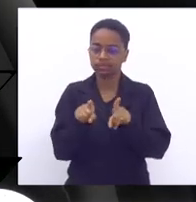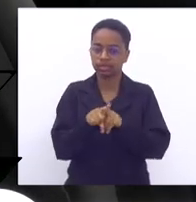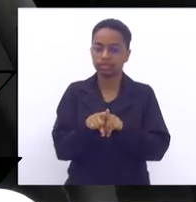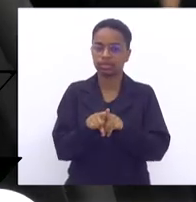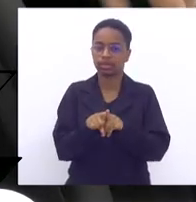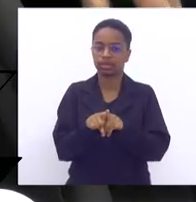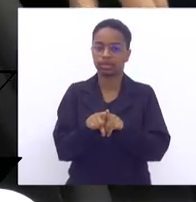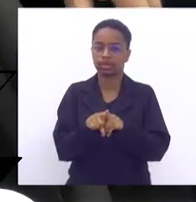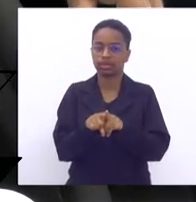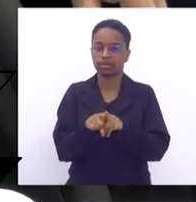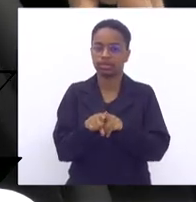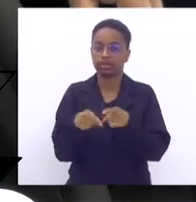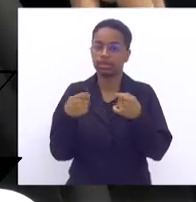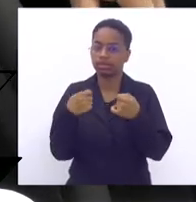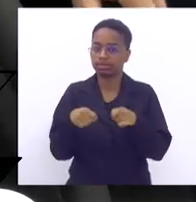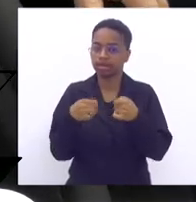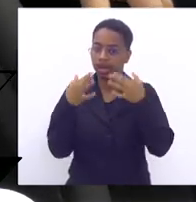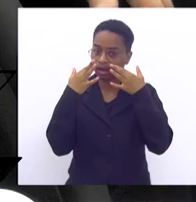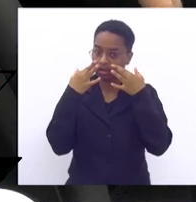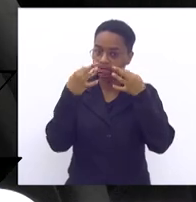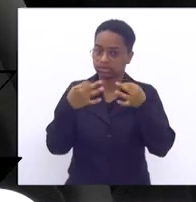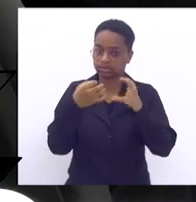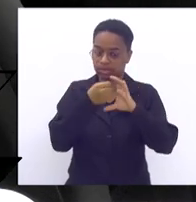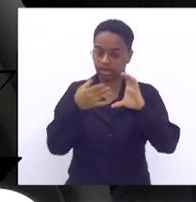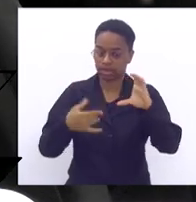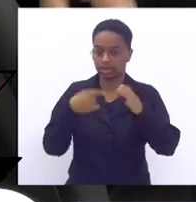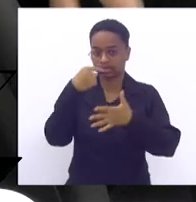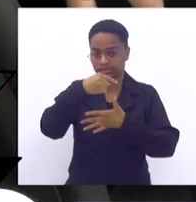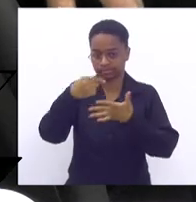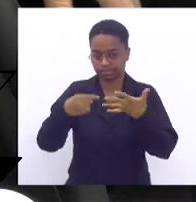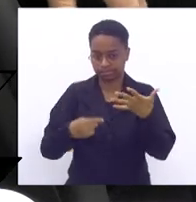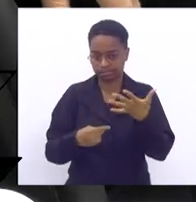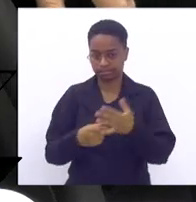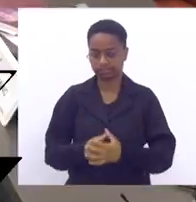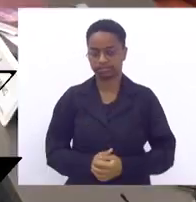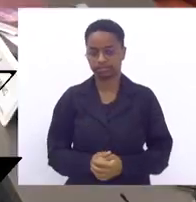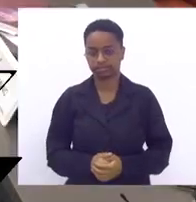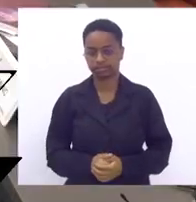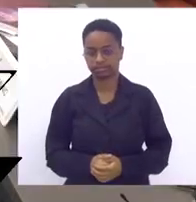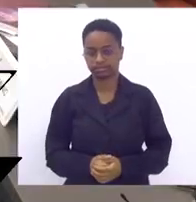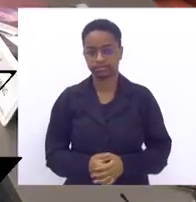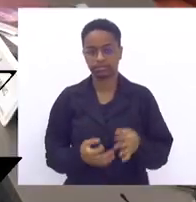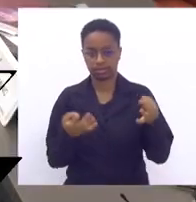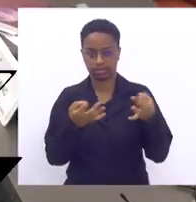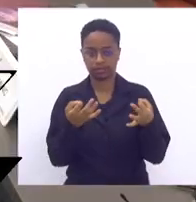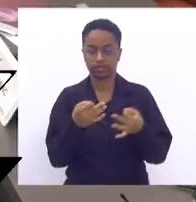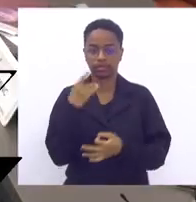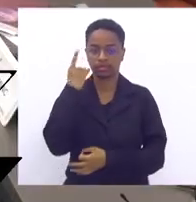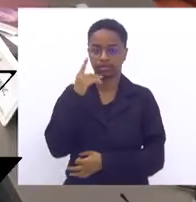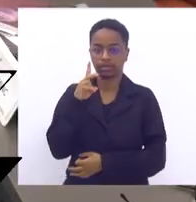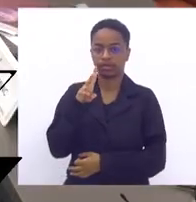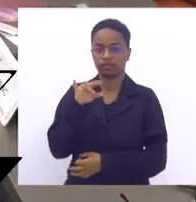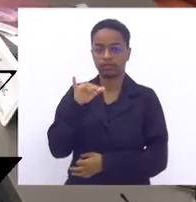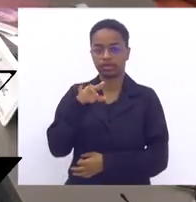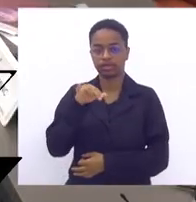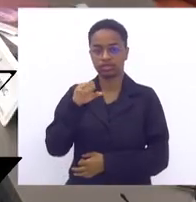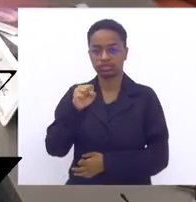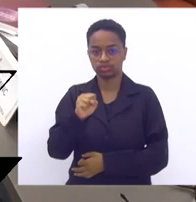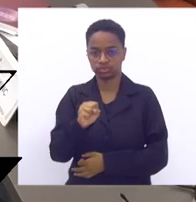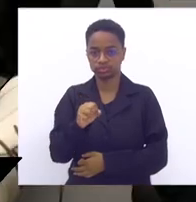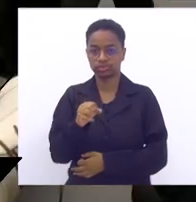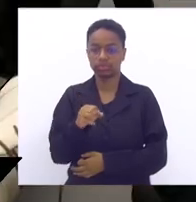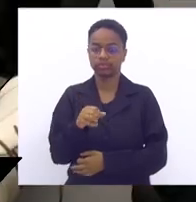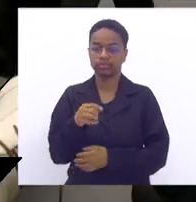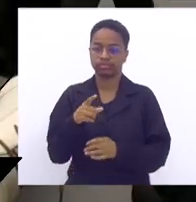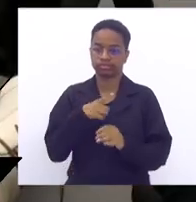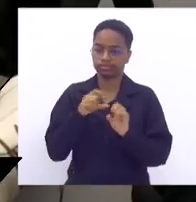considerar todos esses aspectos. Perfeito. Perfeito. Isso é isso. Perfeito. Deputado Vinícius Cozzolino, então, faz esse esforço na sua